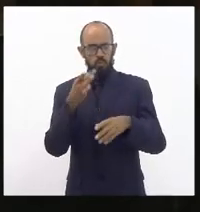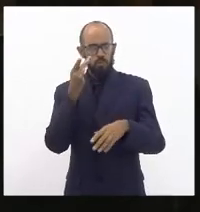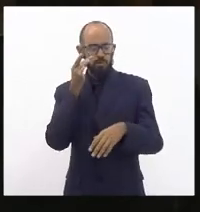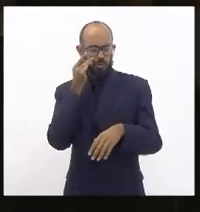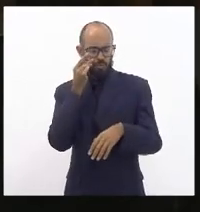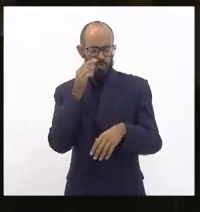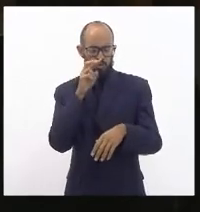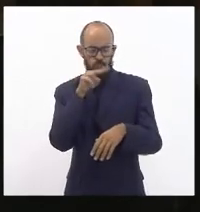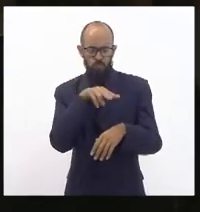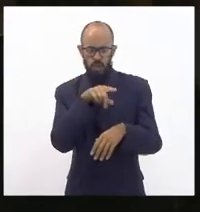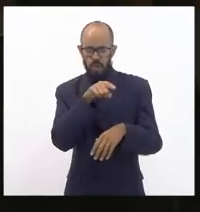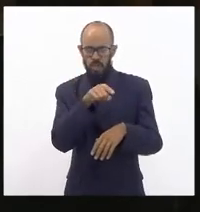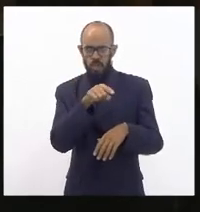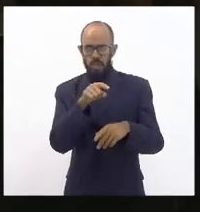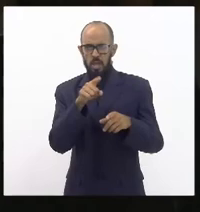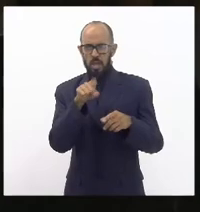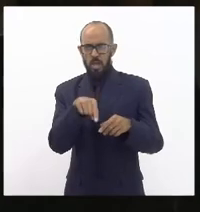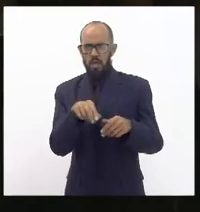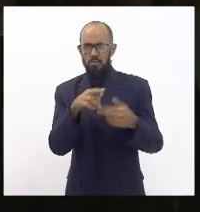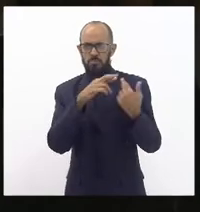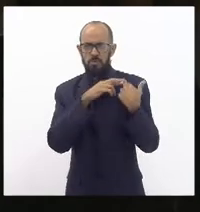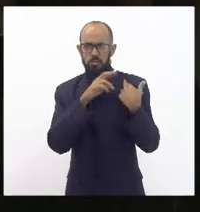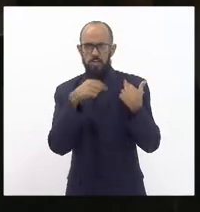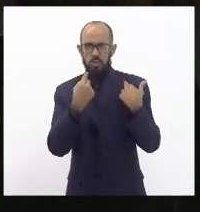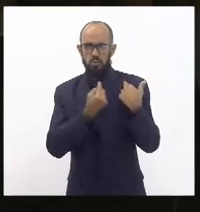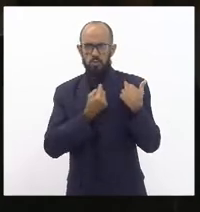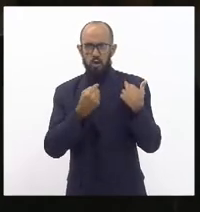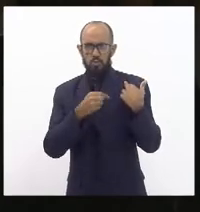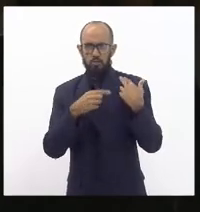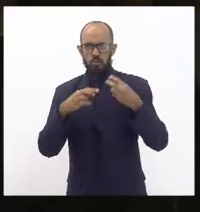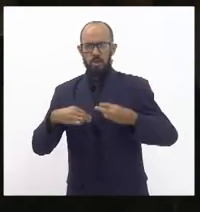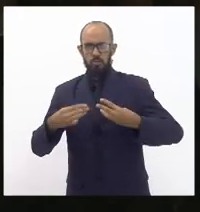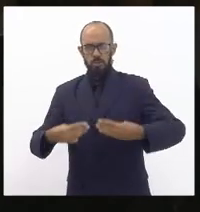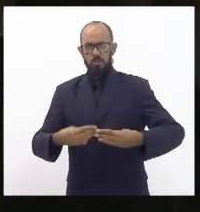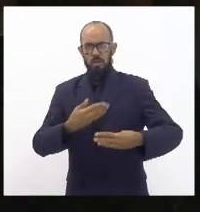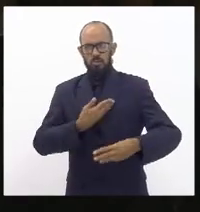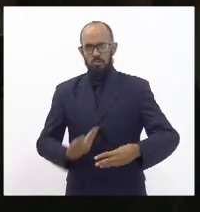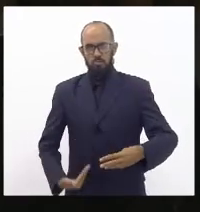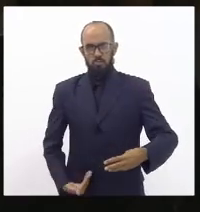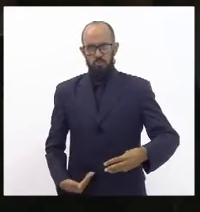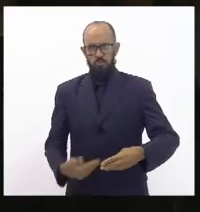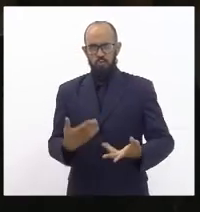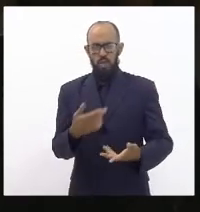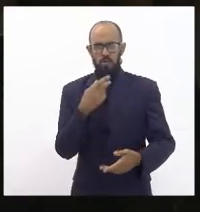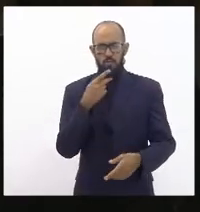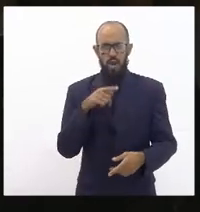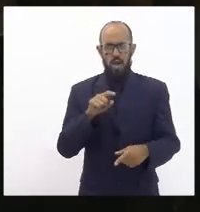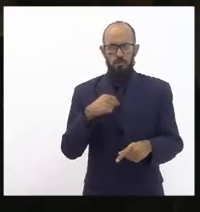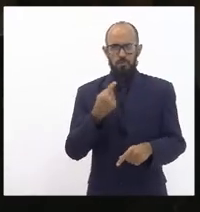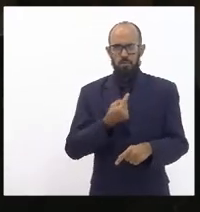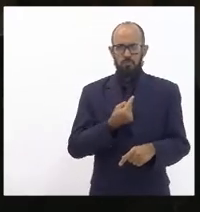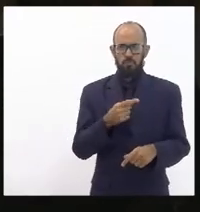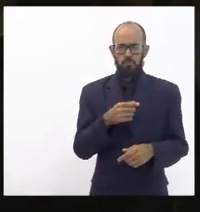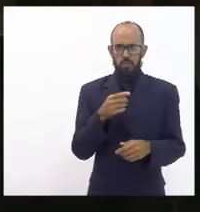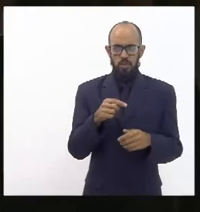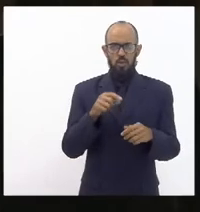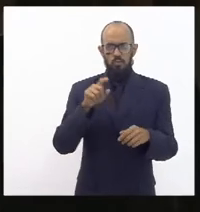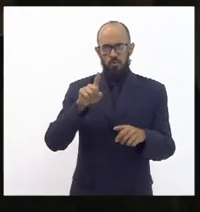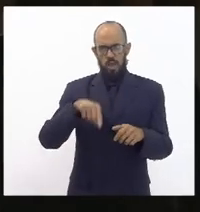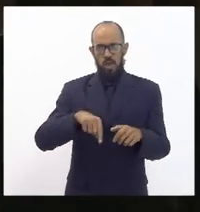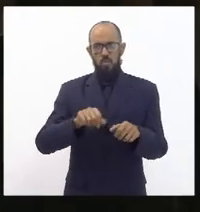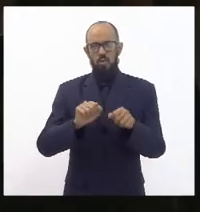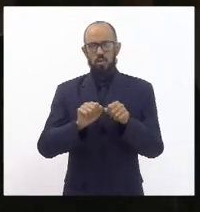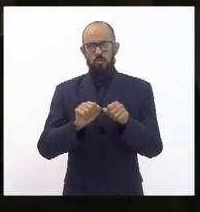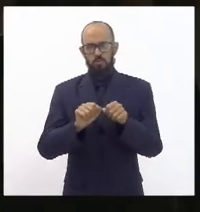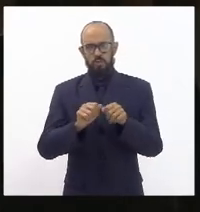fiscalizou nos cabe encaminhar isso ao Ministério Público e eu queria dizer para vocês que foi isso que eu fiz e